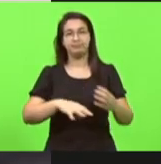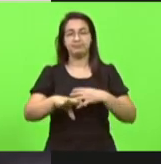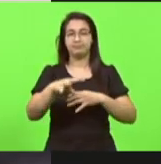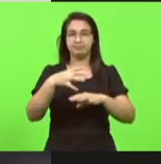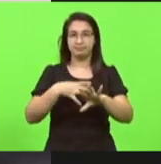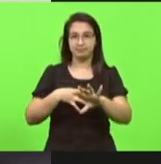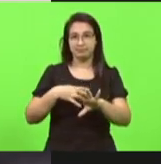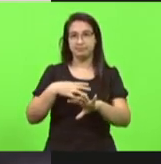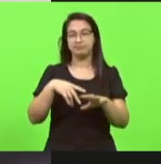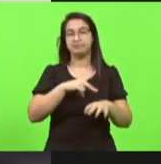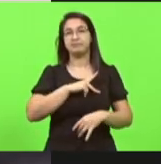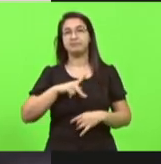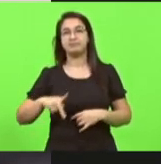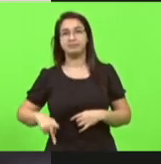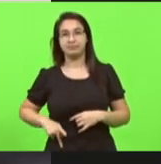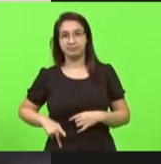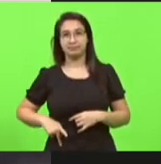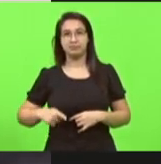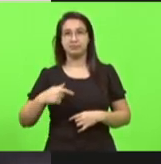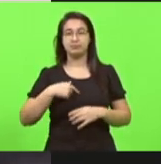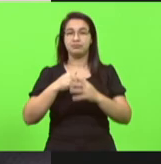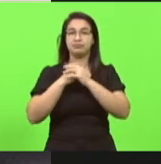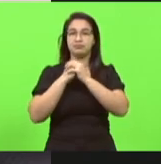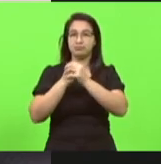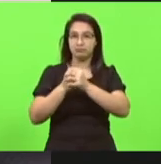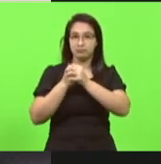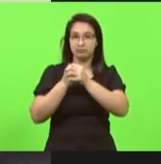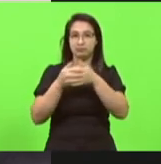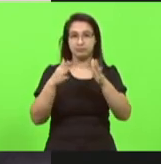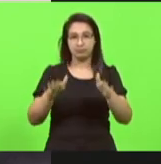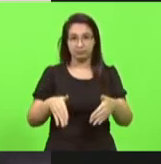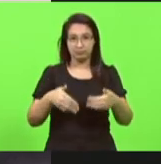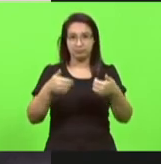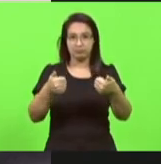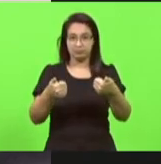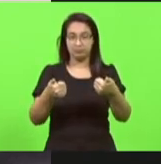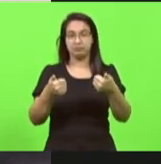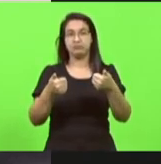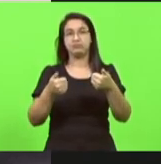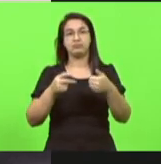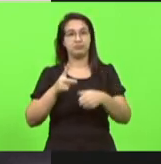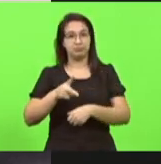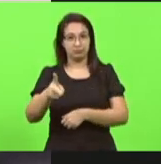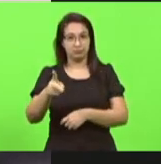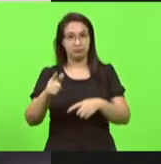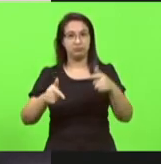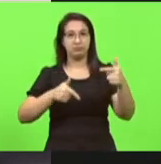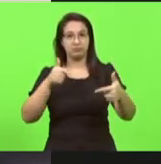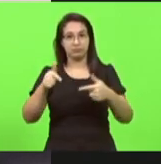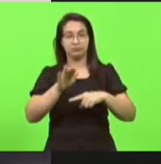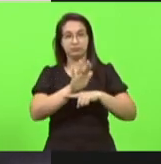Bolsonaro e que nossas orações também para que ele se recupere logo e continue trabalhando em prol